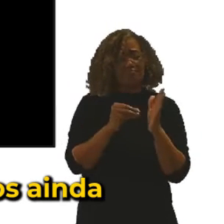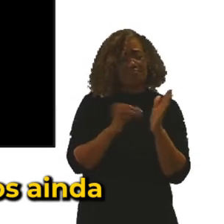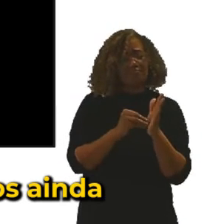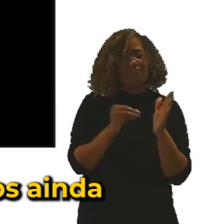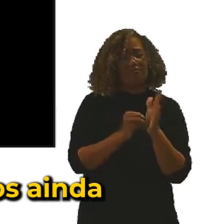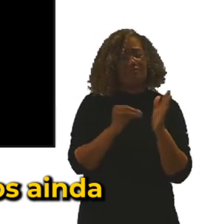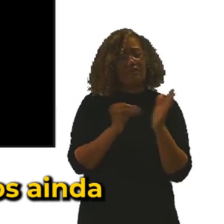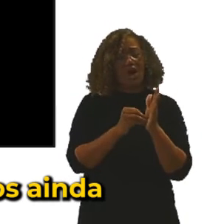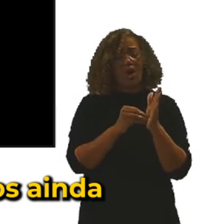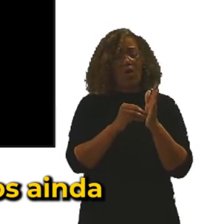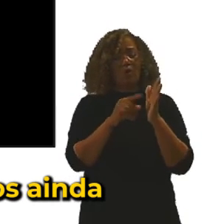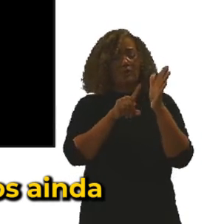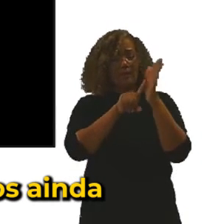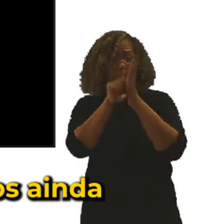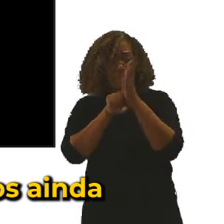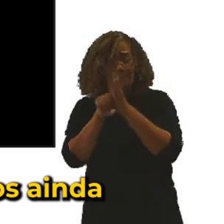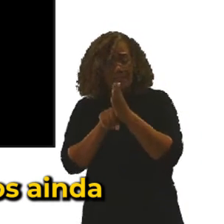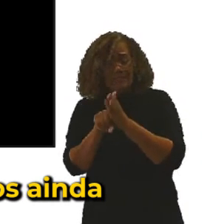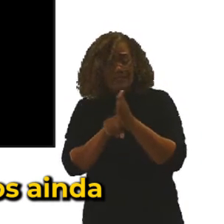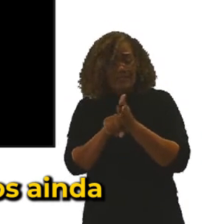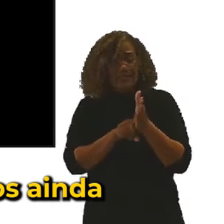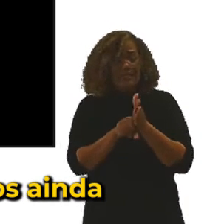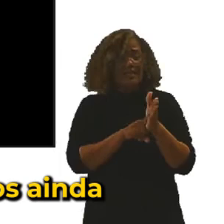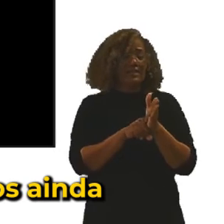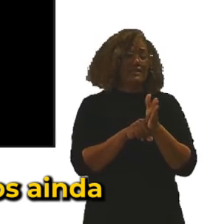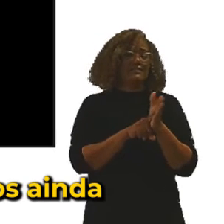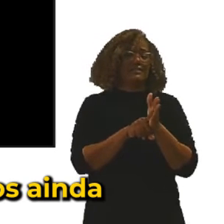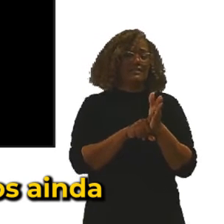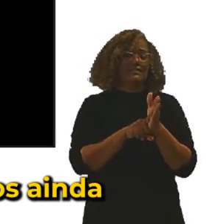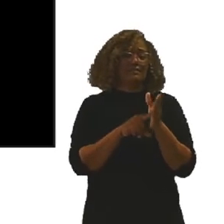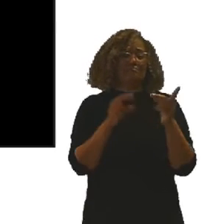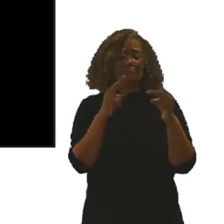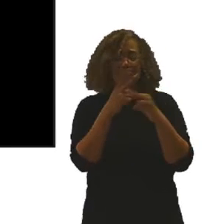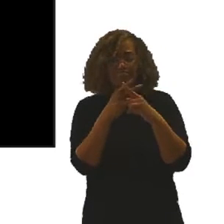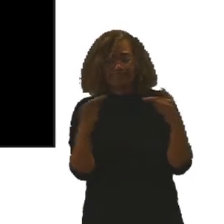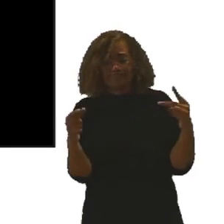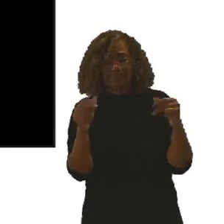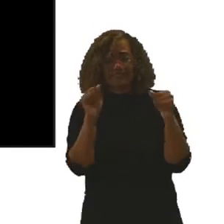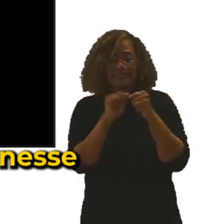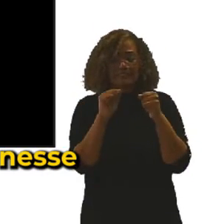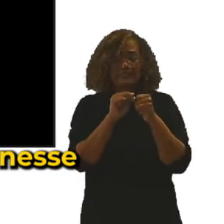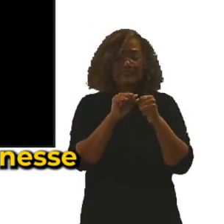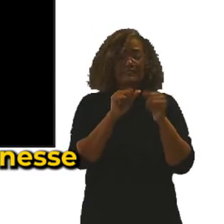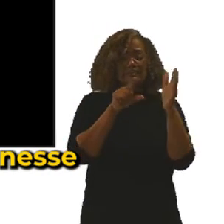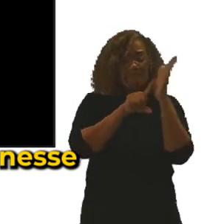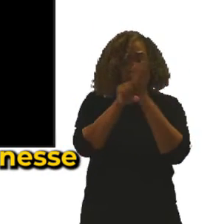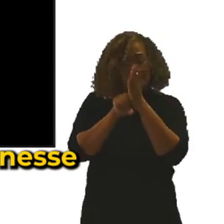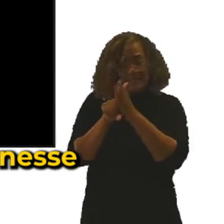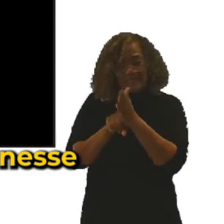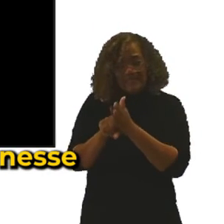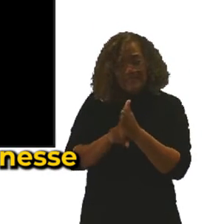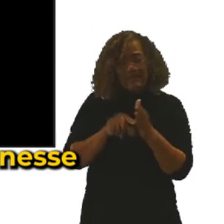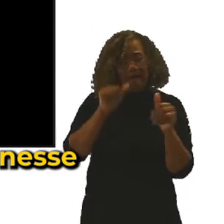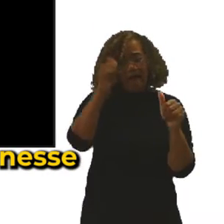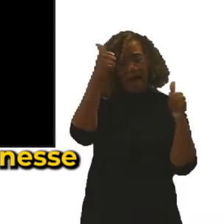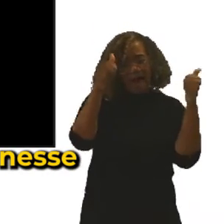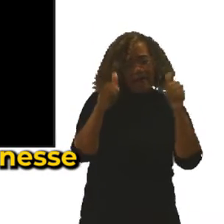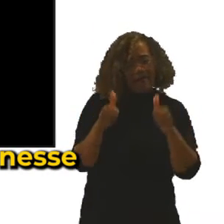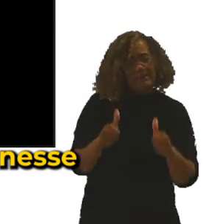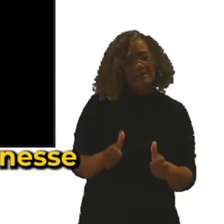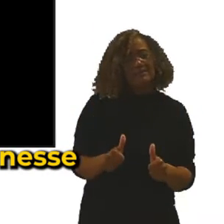para que nós pudéssemos, então, e possamos ainda, né, estabelecer análise e,